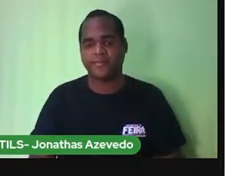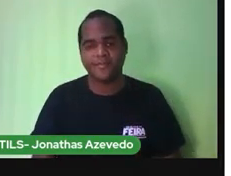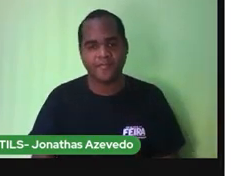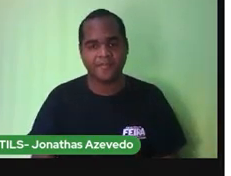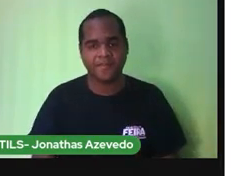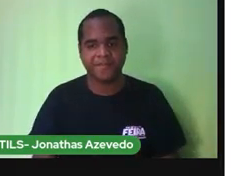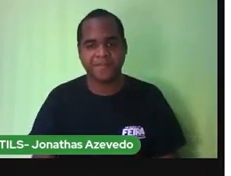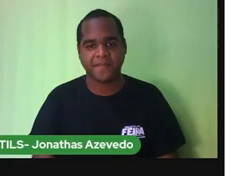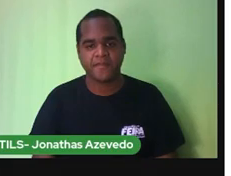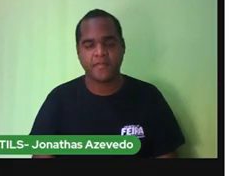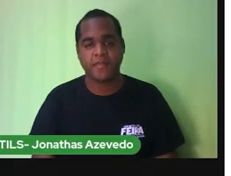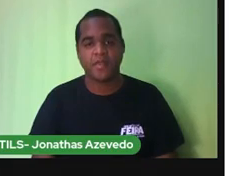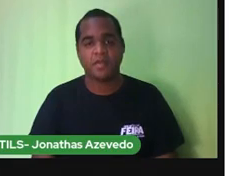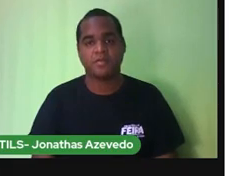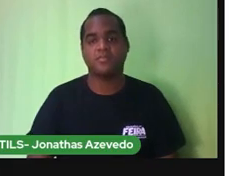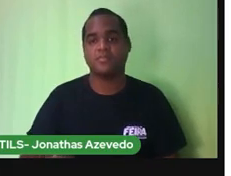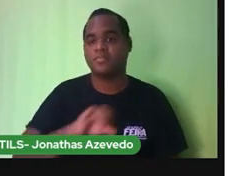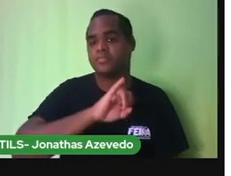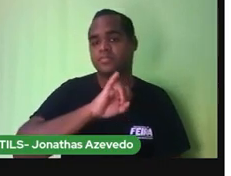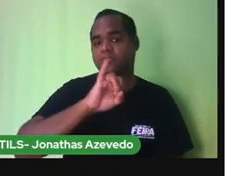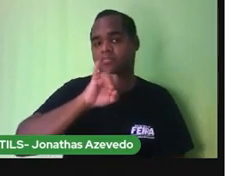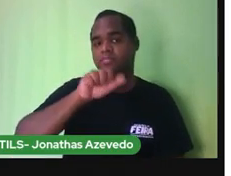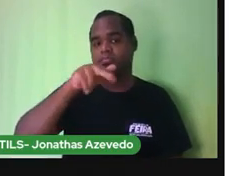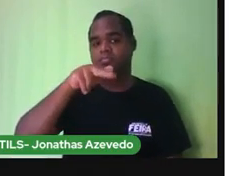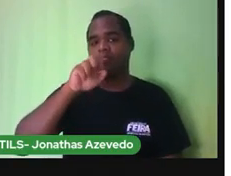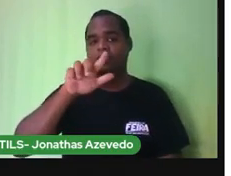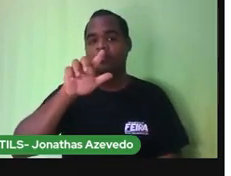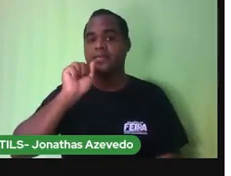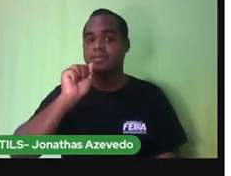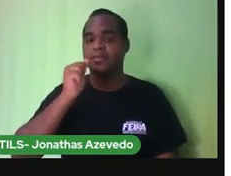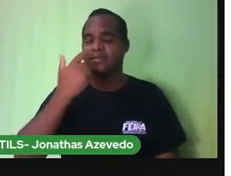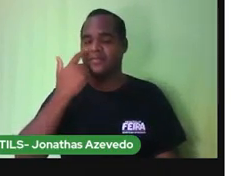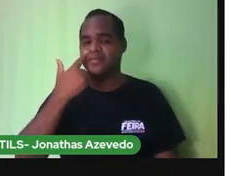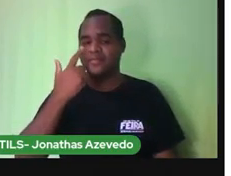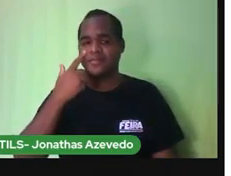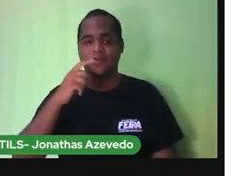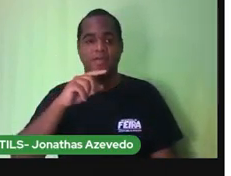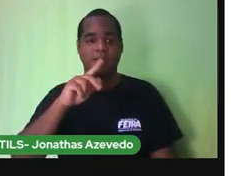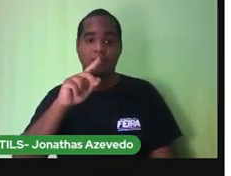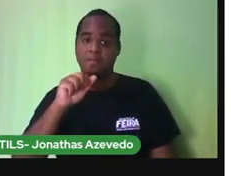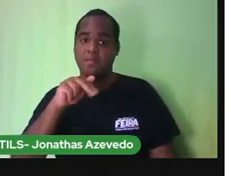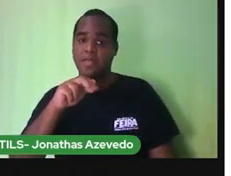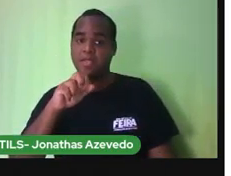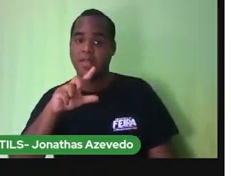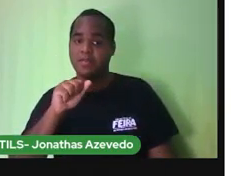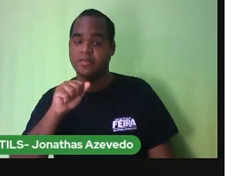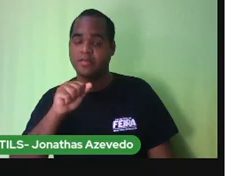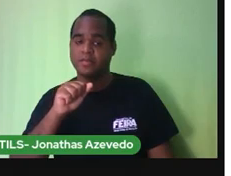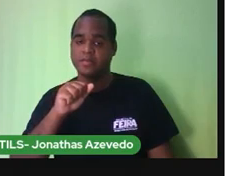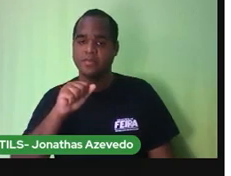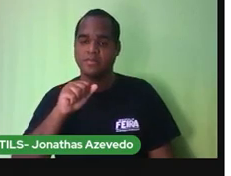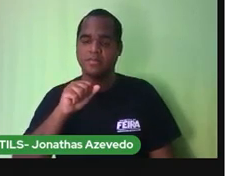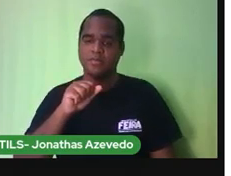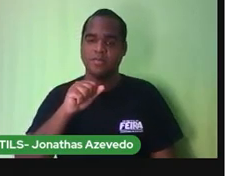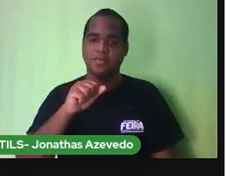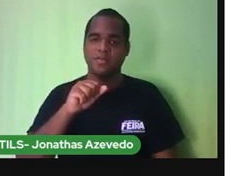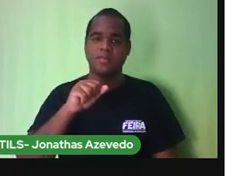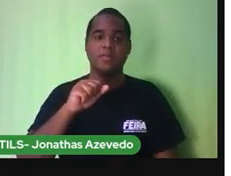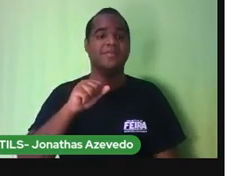tinha janela janela panela tinha que é para mudou